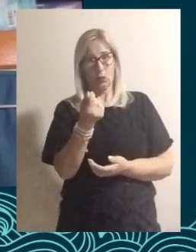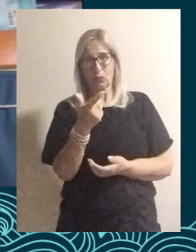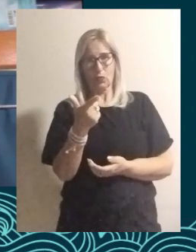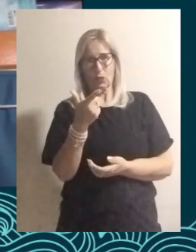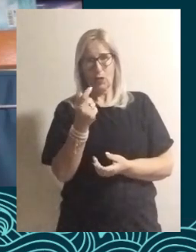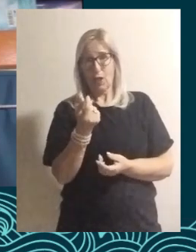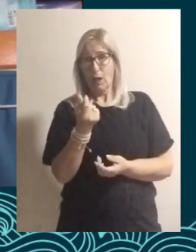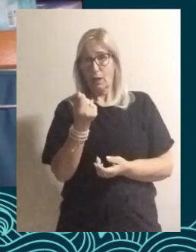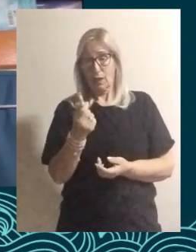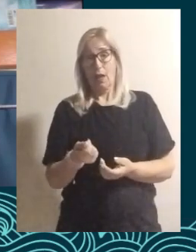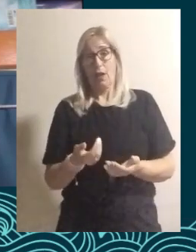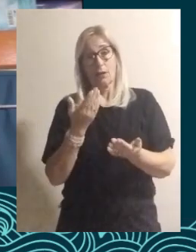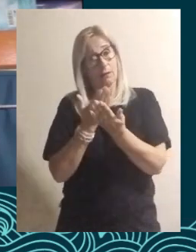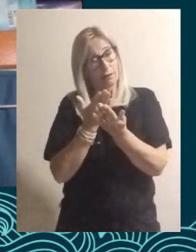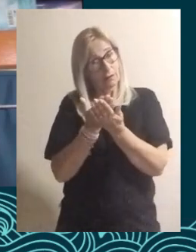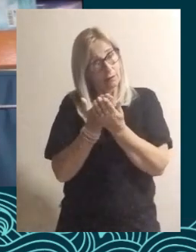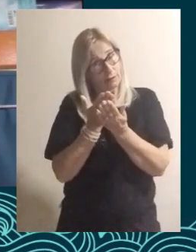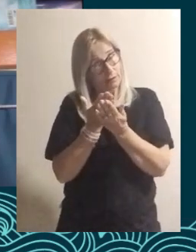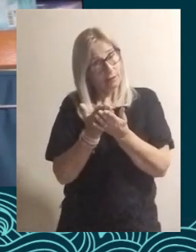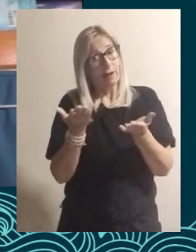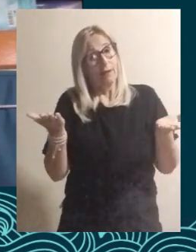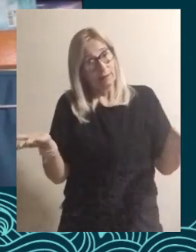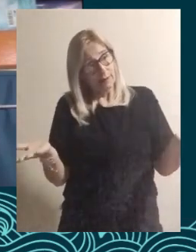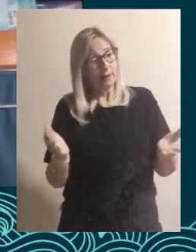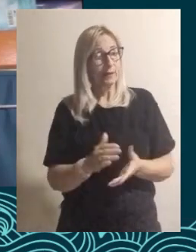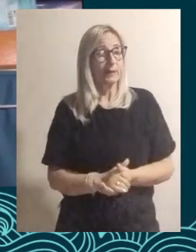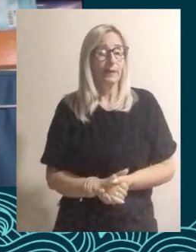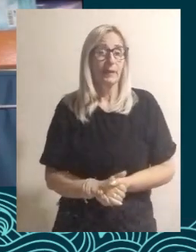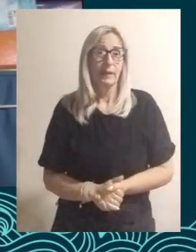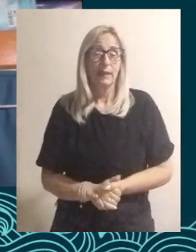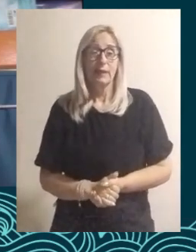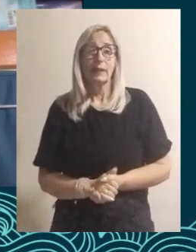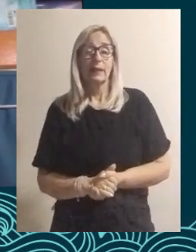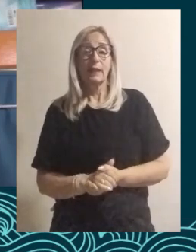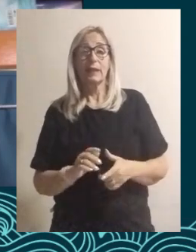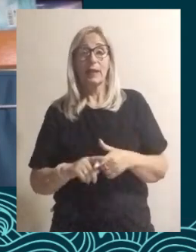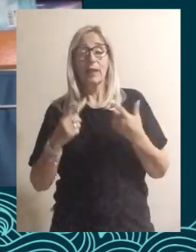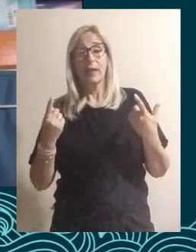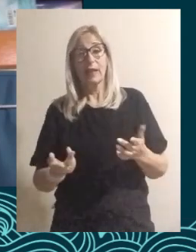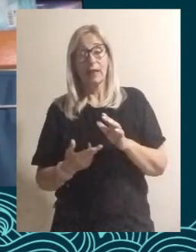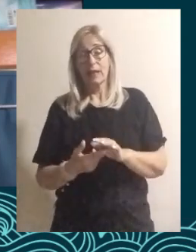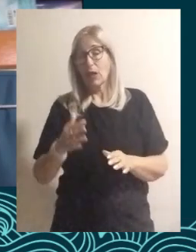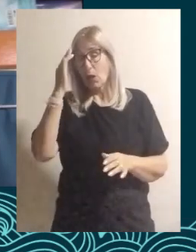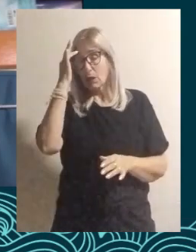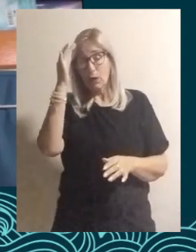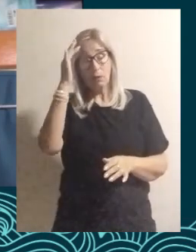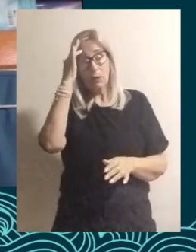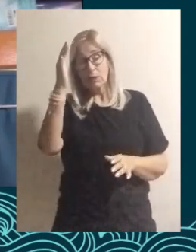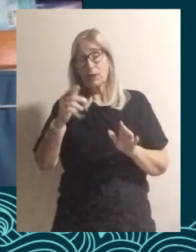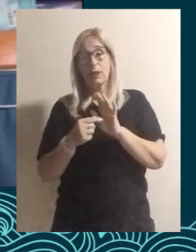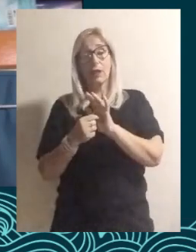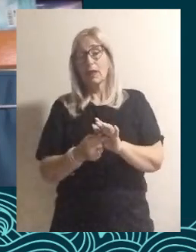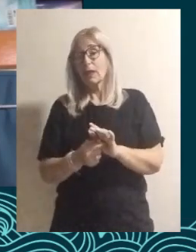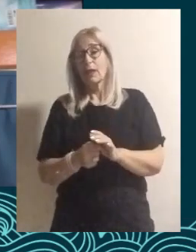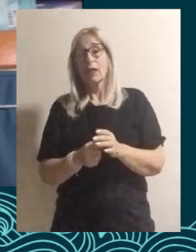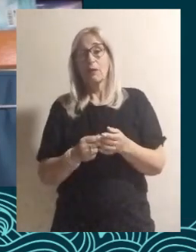não tinha, apesar de ter muitos privilégios. Eu era estudante, meus pais não participavam das minhas finanças, e eu